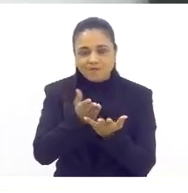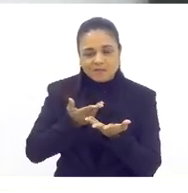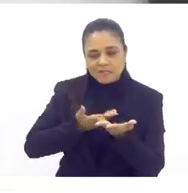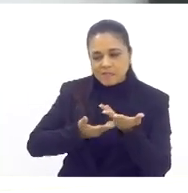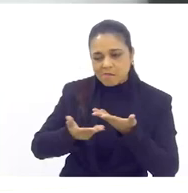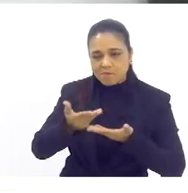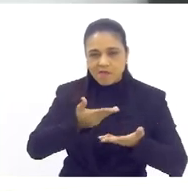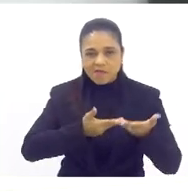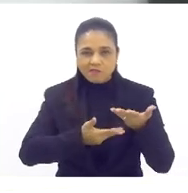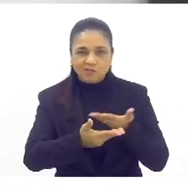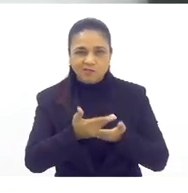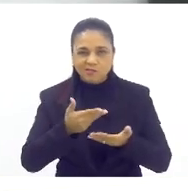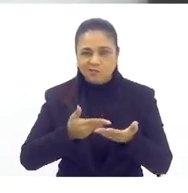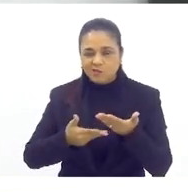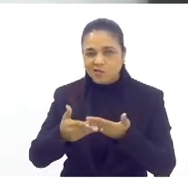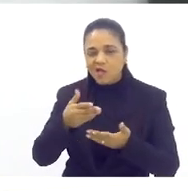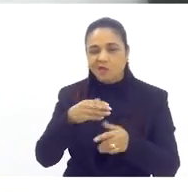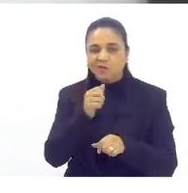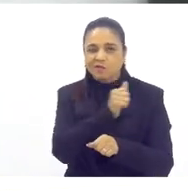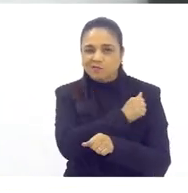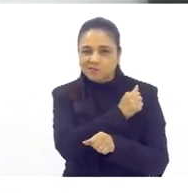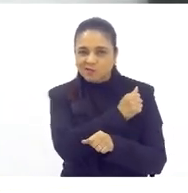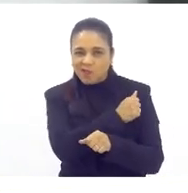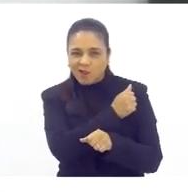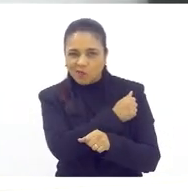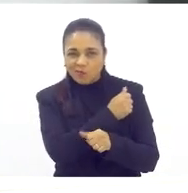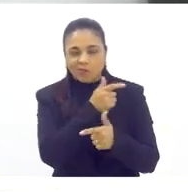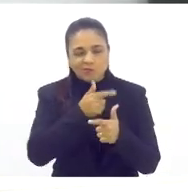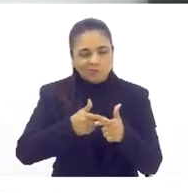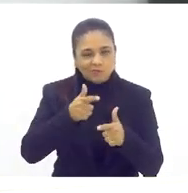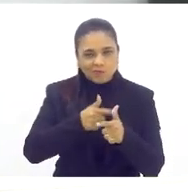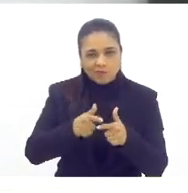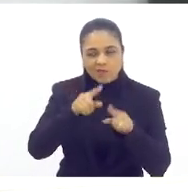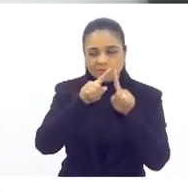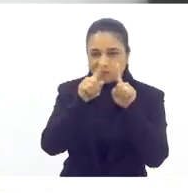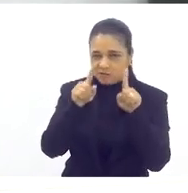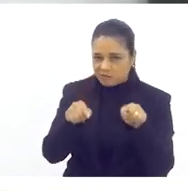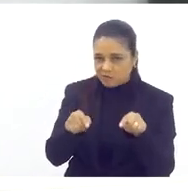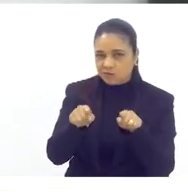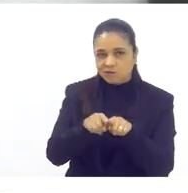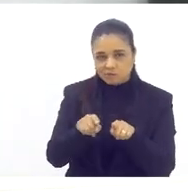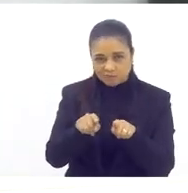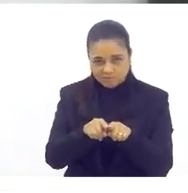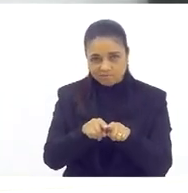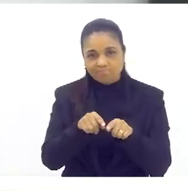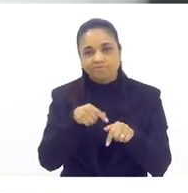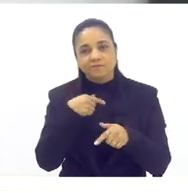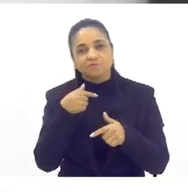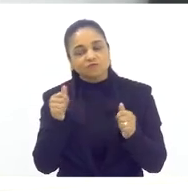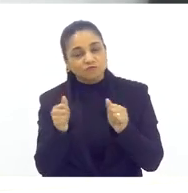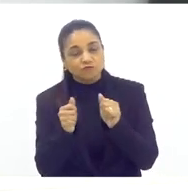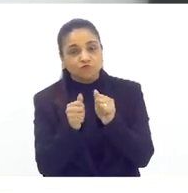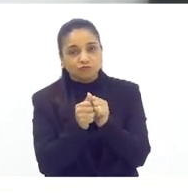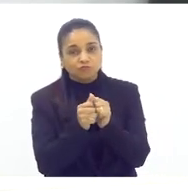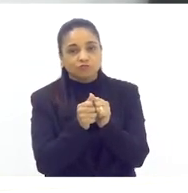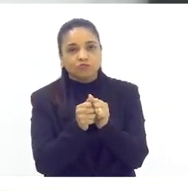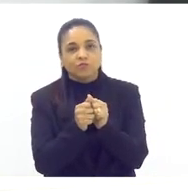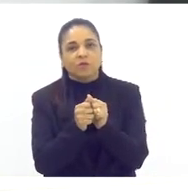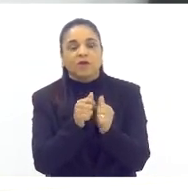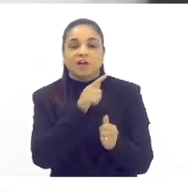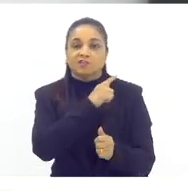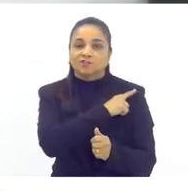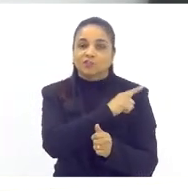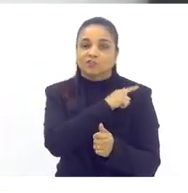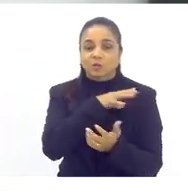intermediando as causas dos nossos alunos a causa dos nossos servidores e intermediando junto à gestão central da